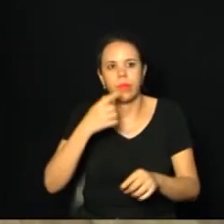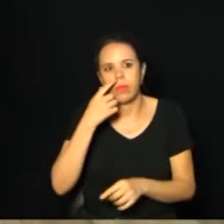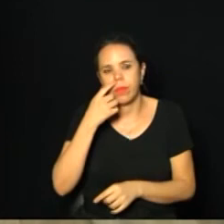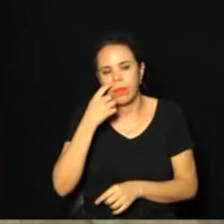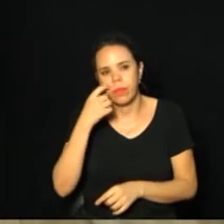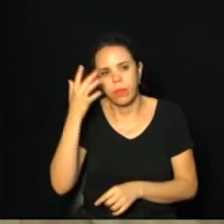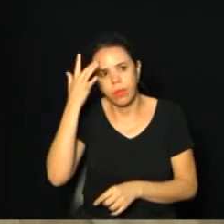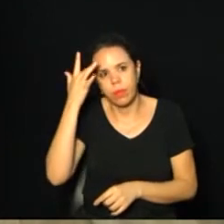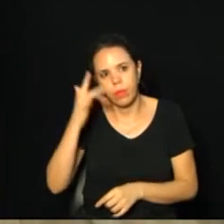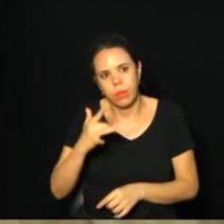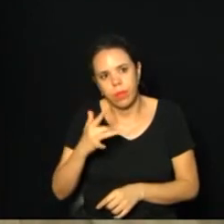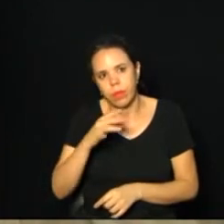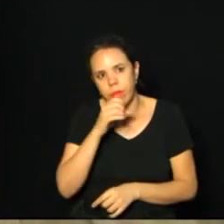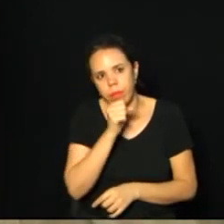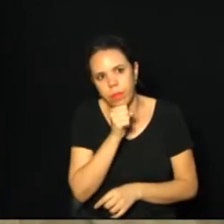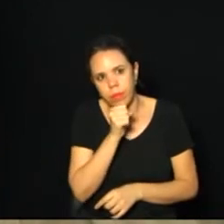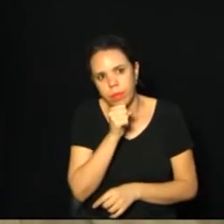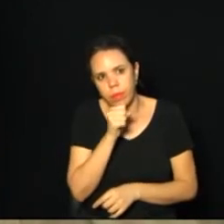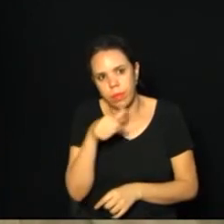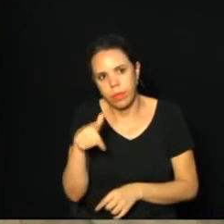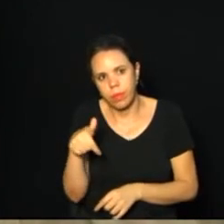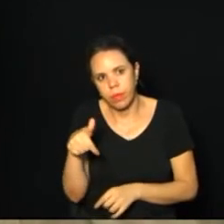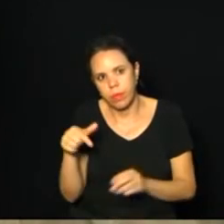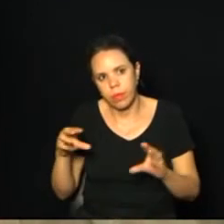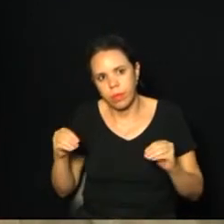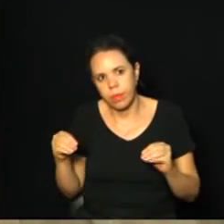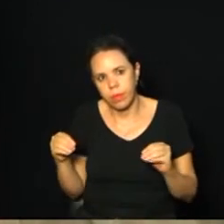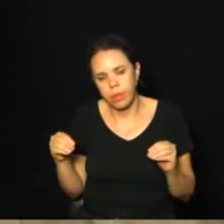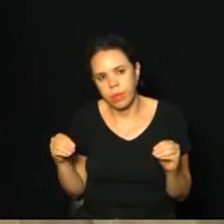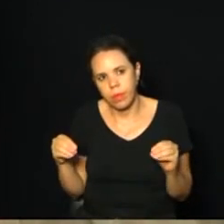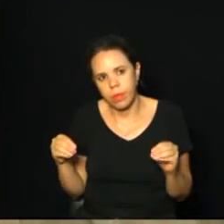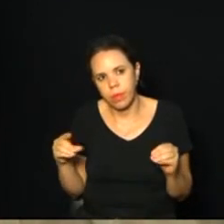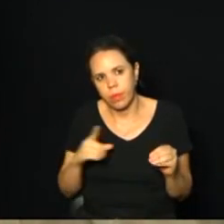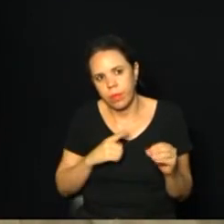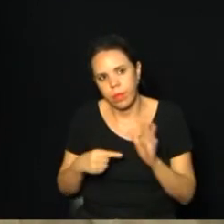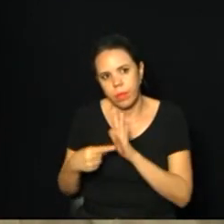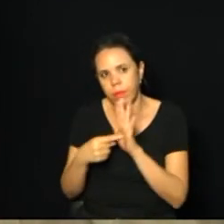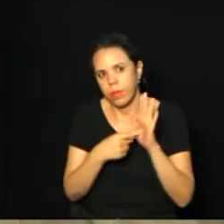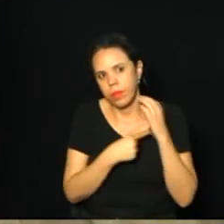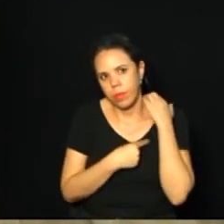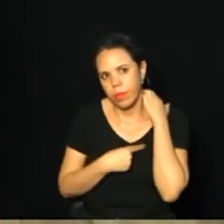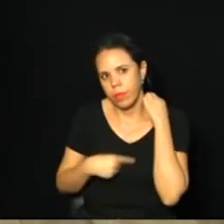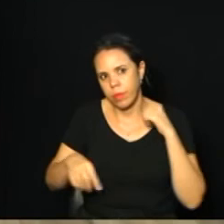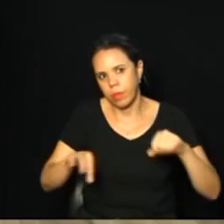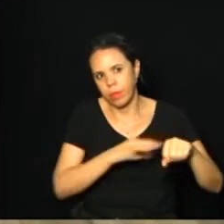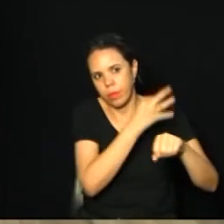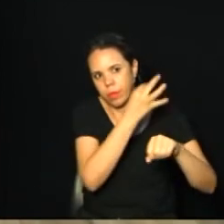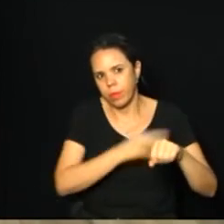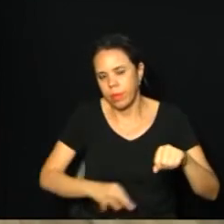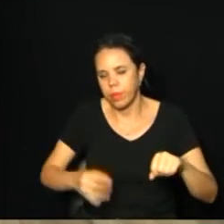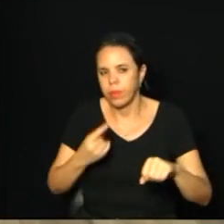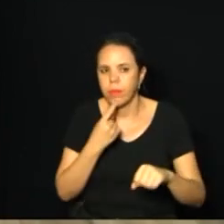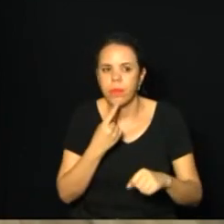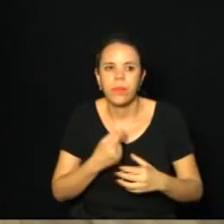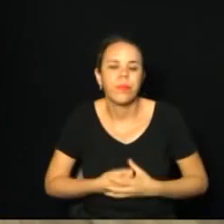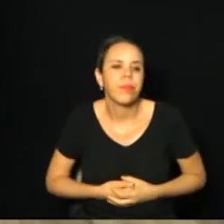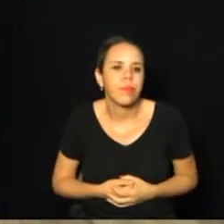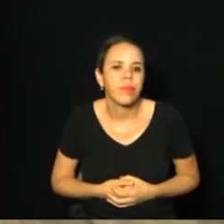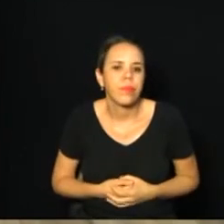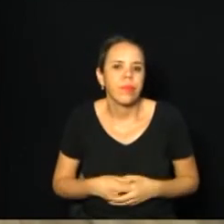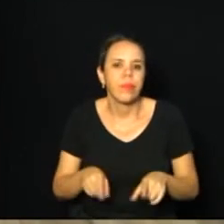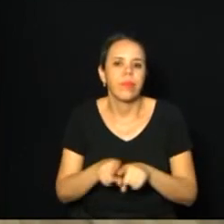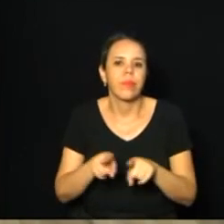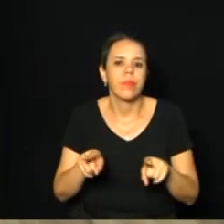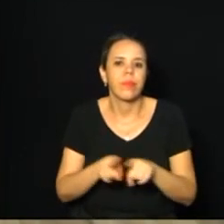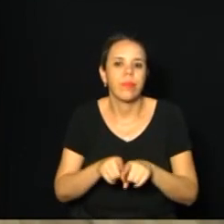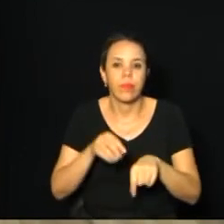E amanhã, no sábado, 7 horas da noite, tem a apresentação da Orquestra Sinfônica de Campinas, também